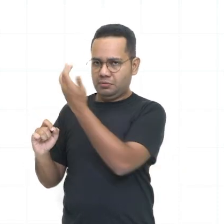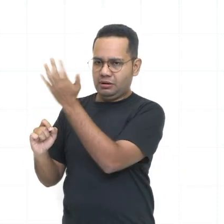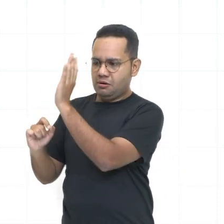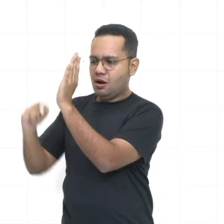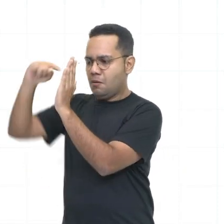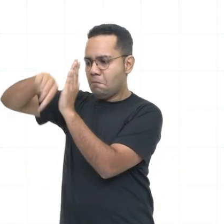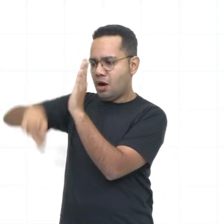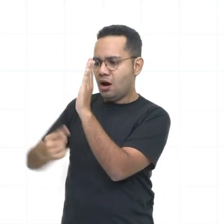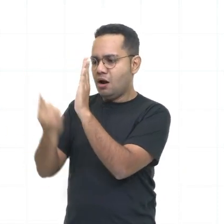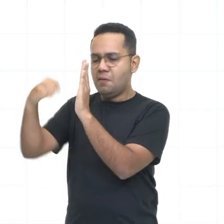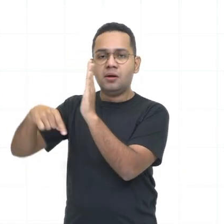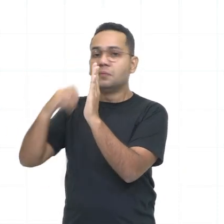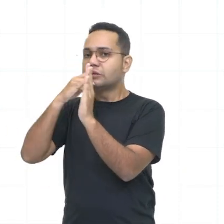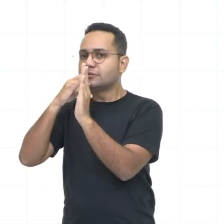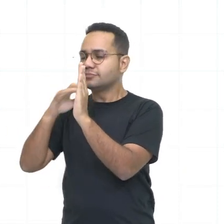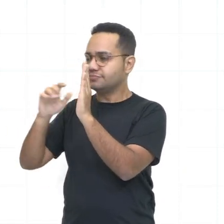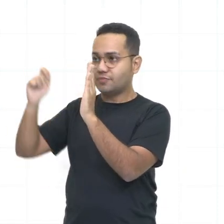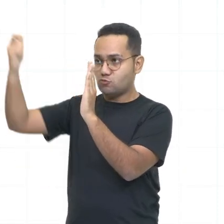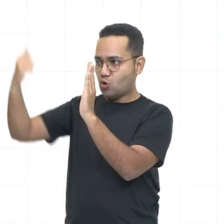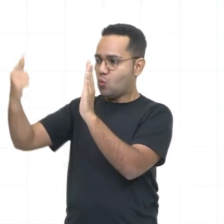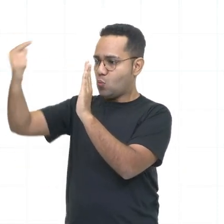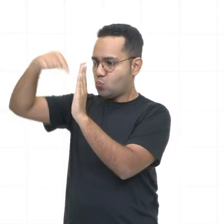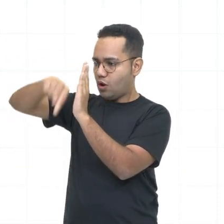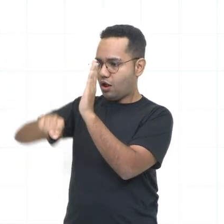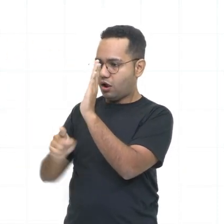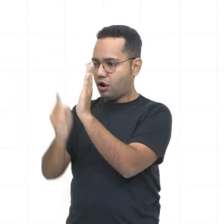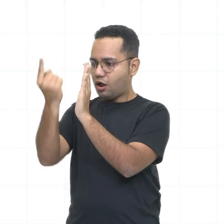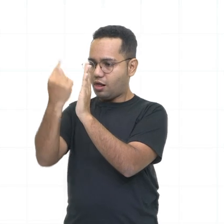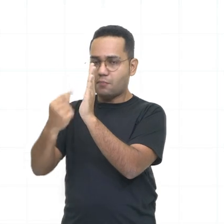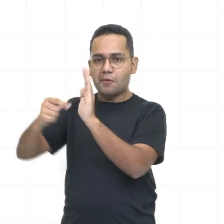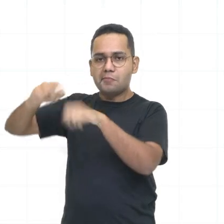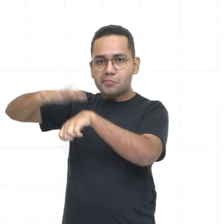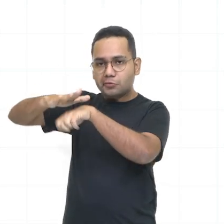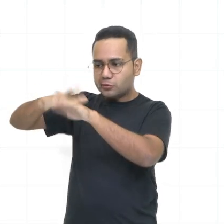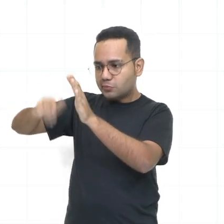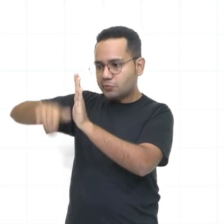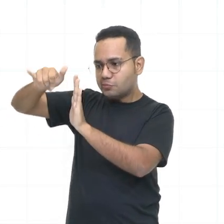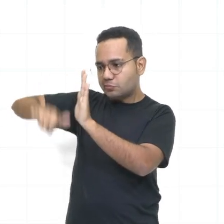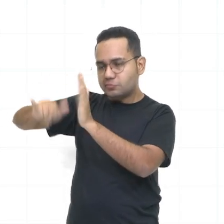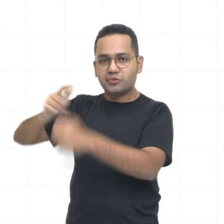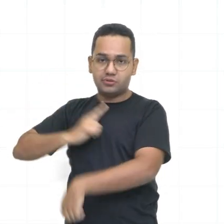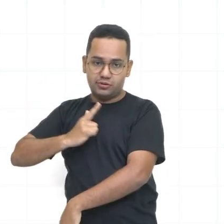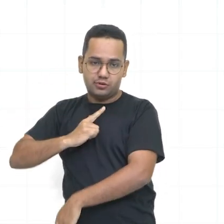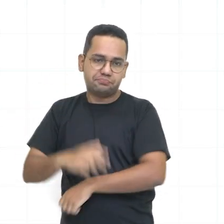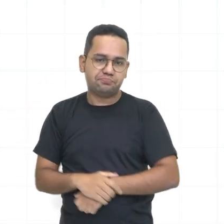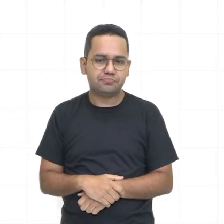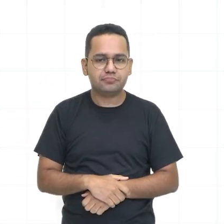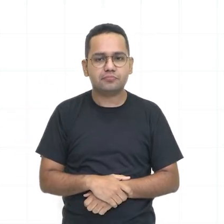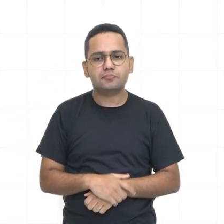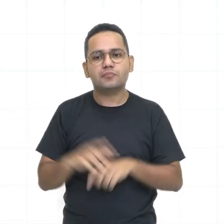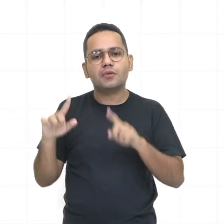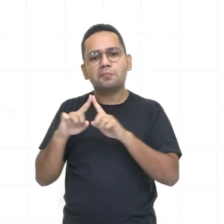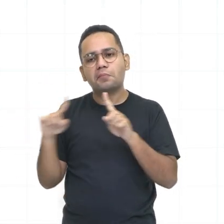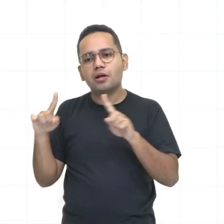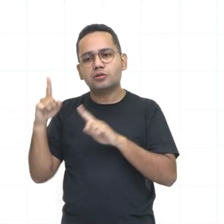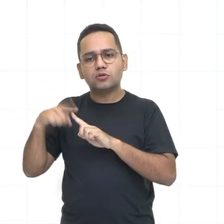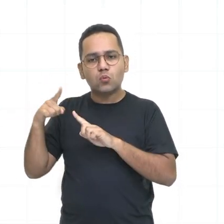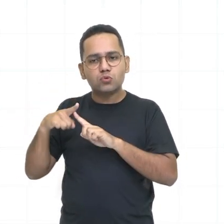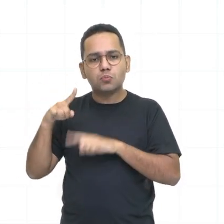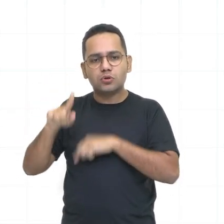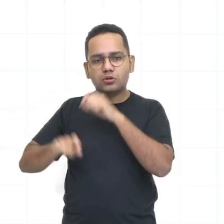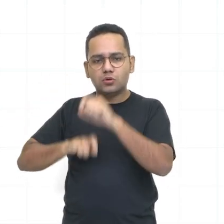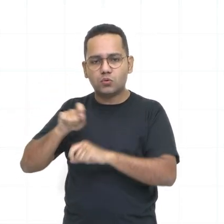pelo qual os vegetais conseguem produzir o seu próprio alimento, né? A forma e o tamanho dessas